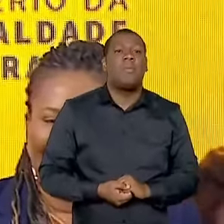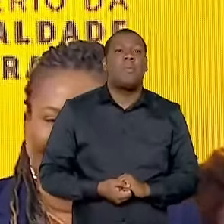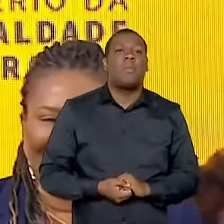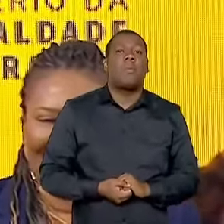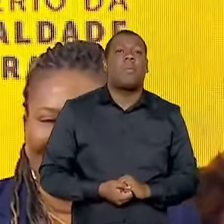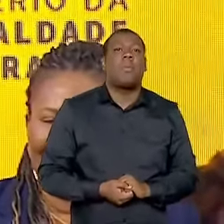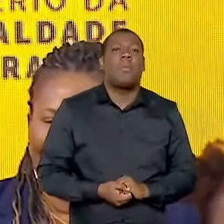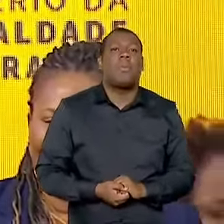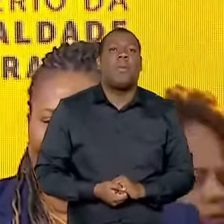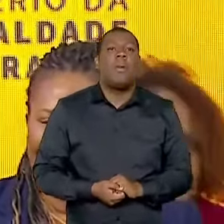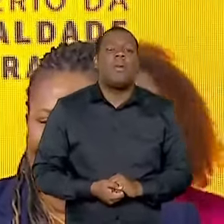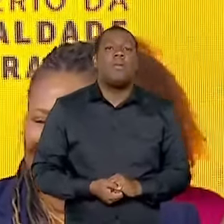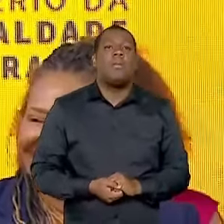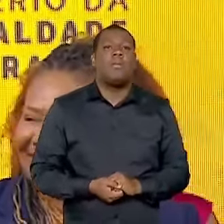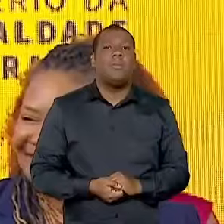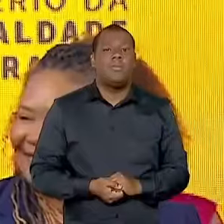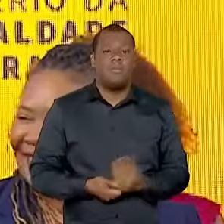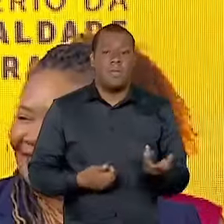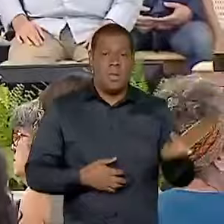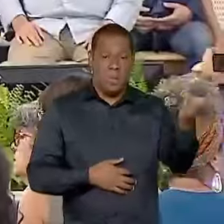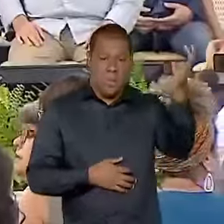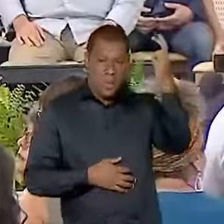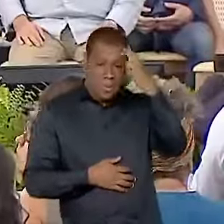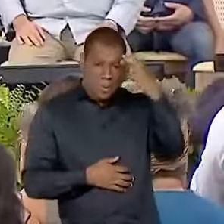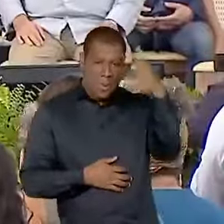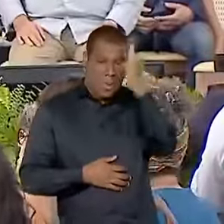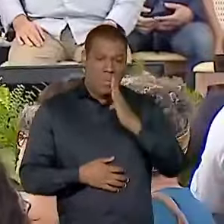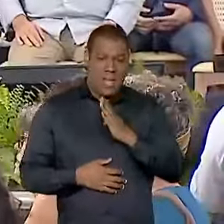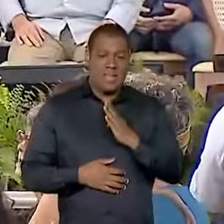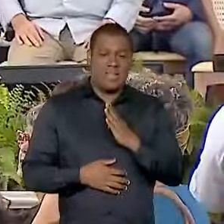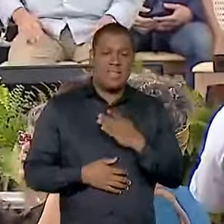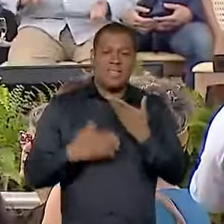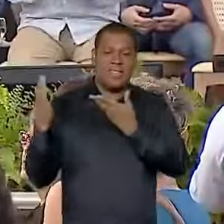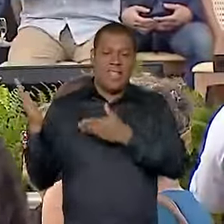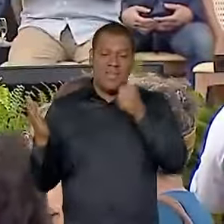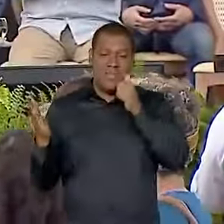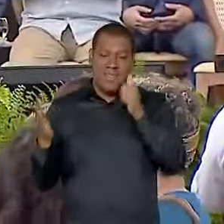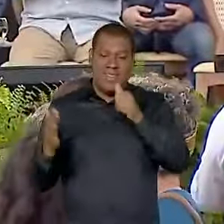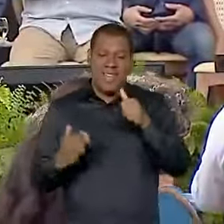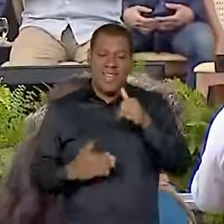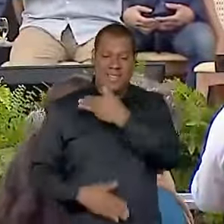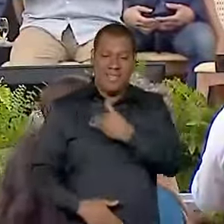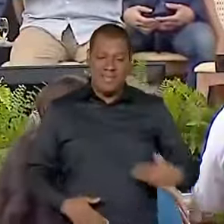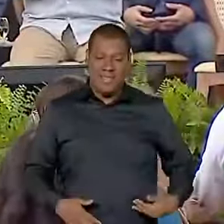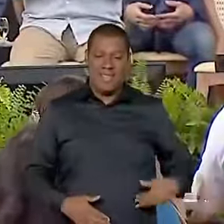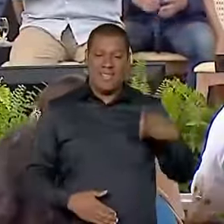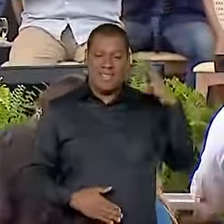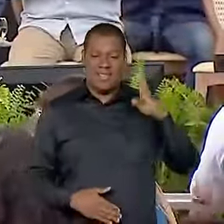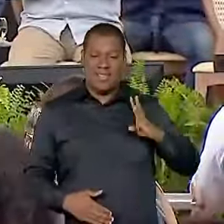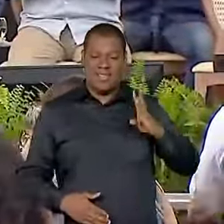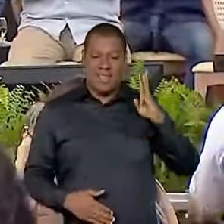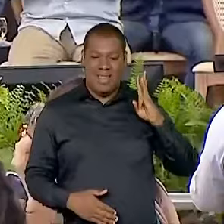Esse símbolo da cultura brasileira, a ministra Margarete Menezes.